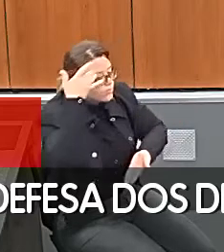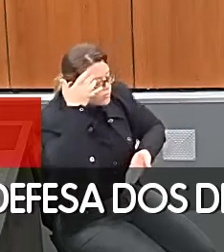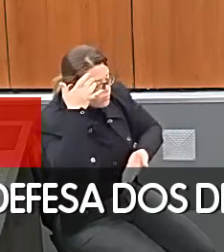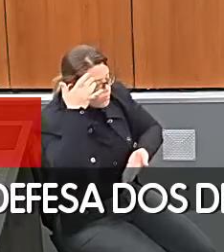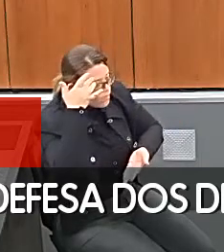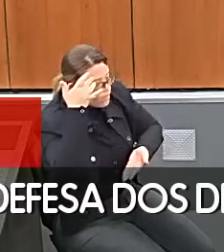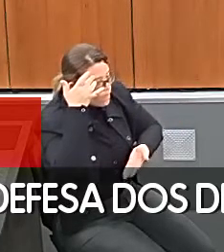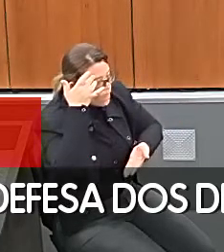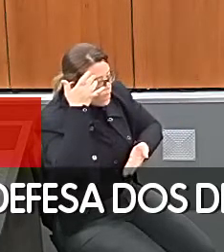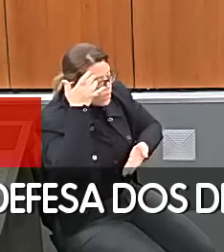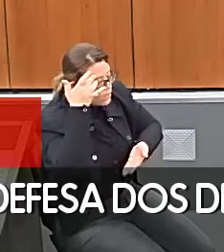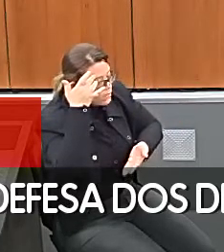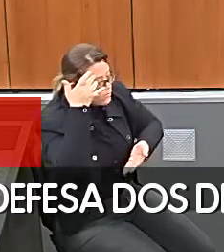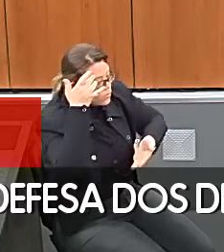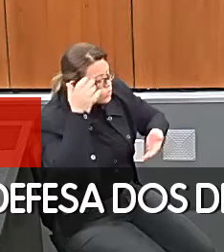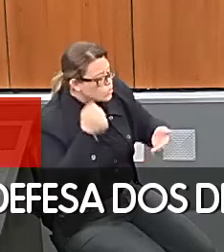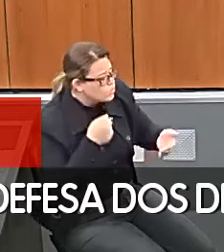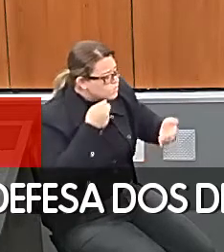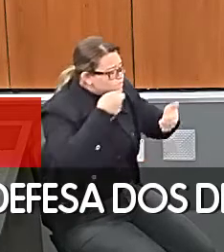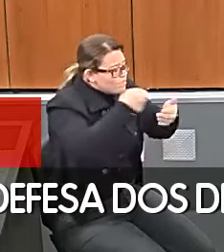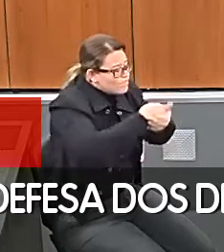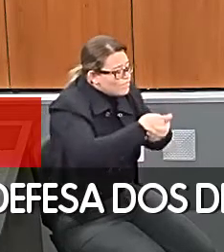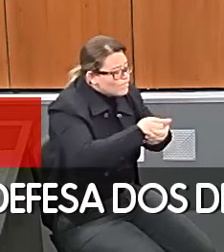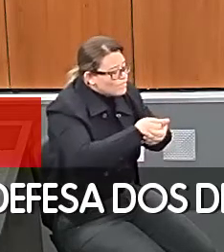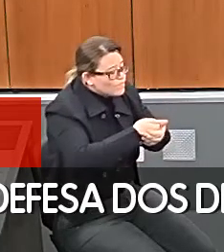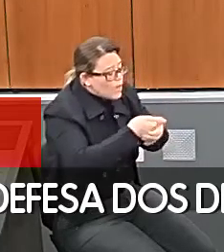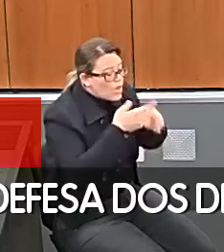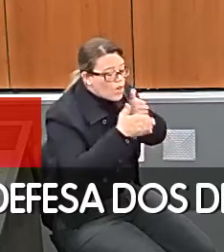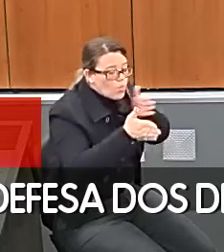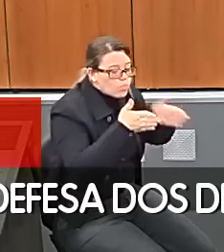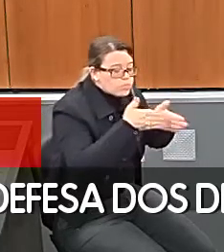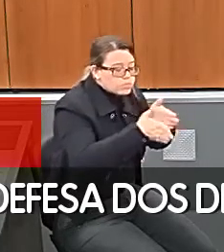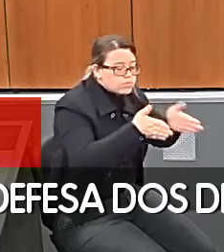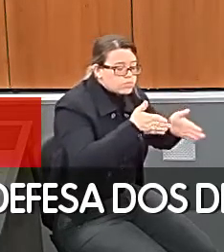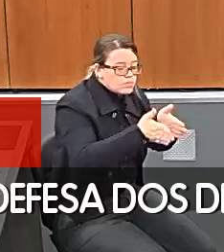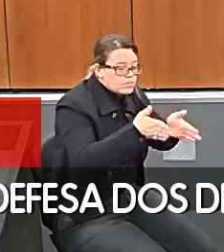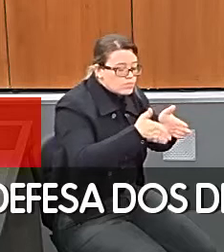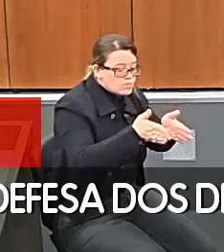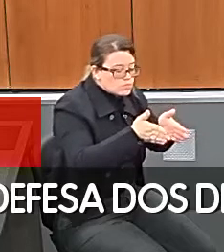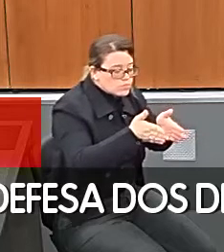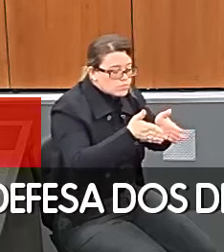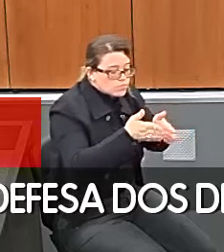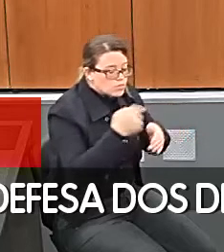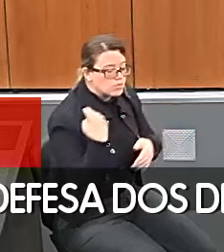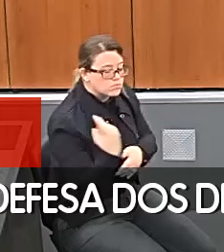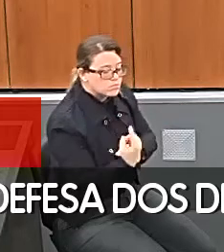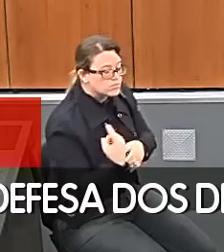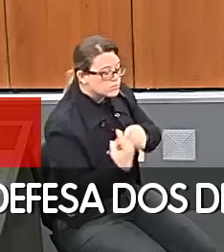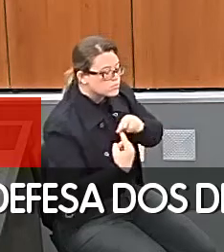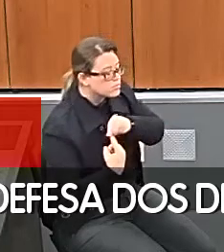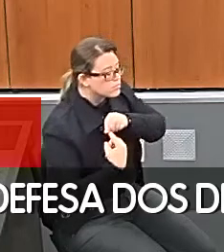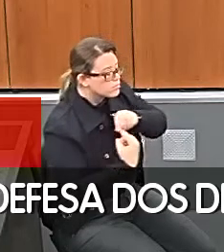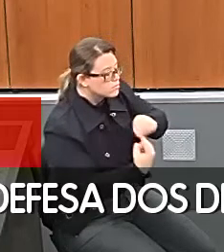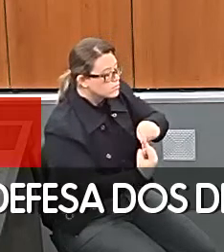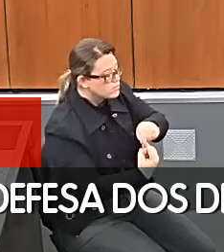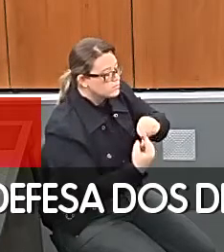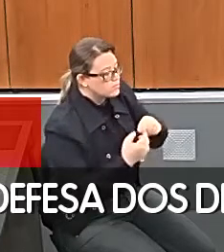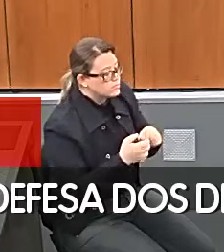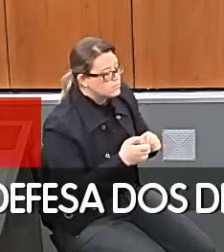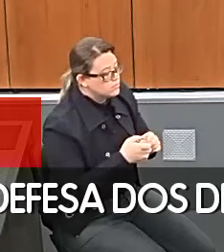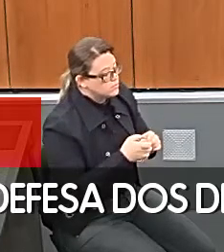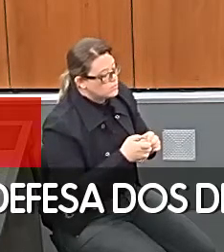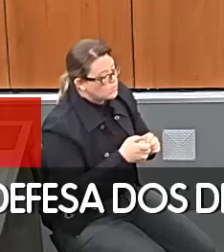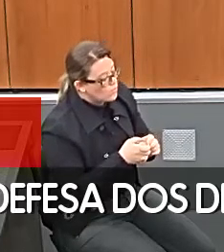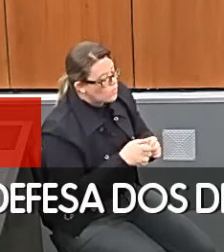do deficiente visual é a locomoção independente. Presente no primeiro dia do treinamento, o professor do Instituto São Rafael,